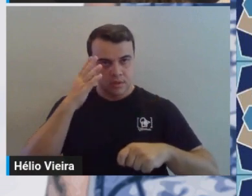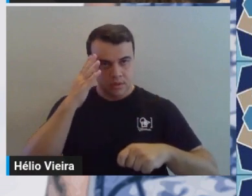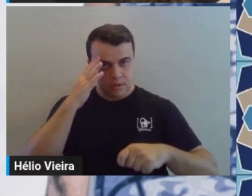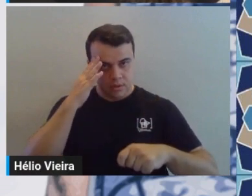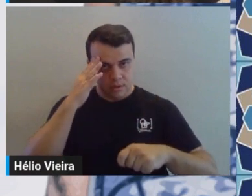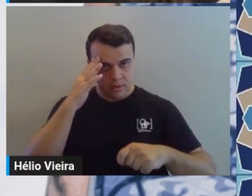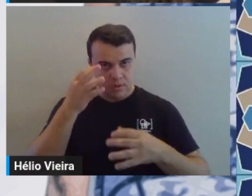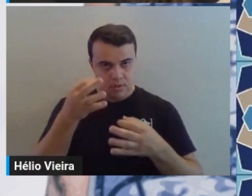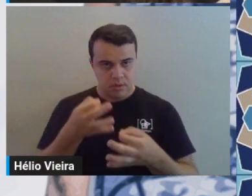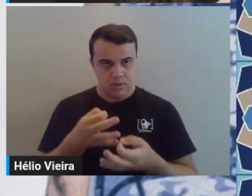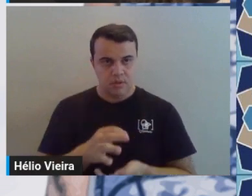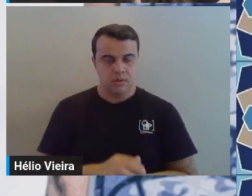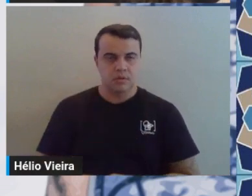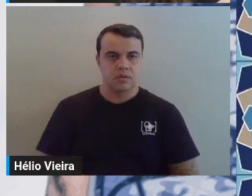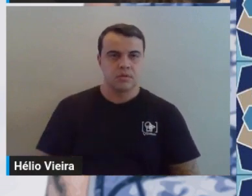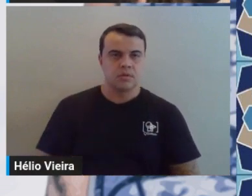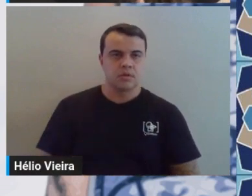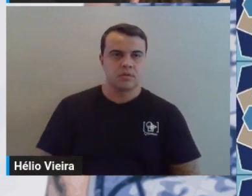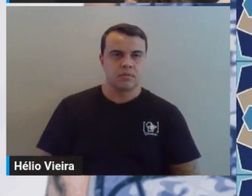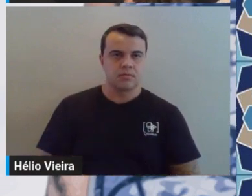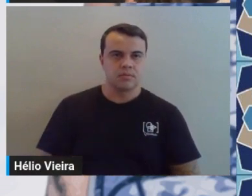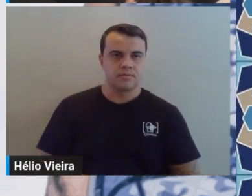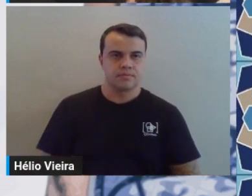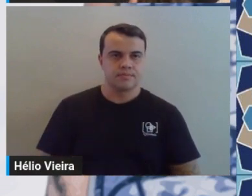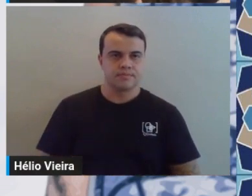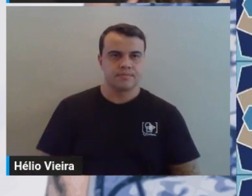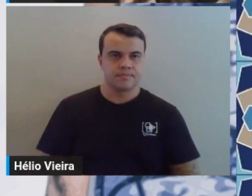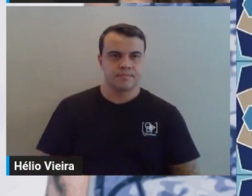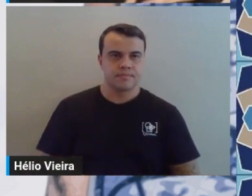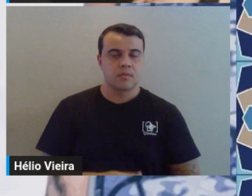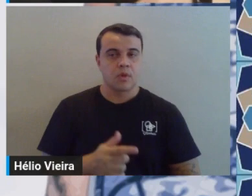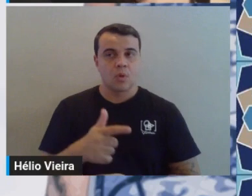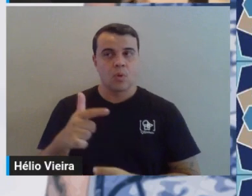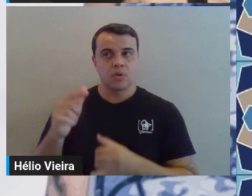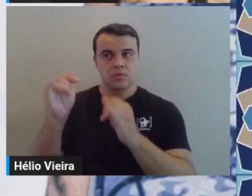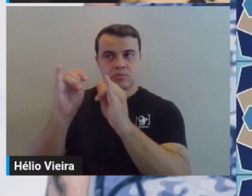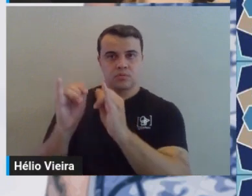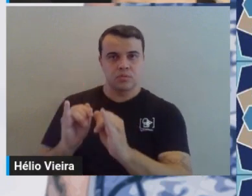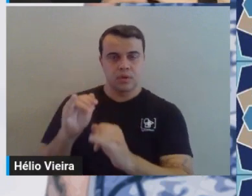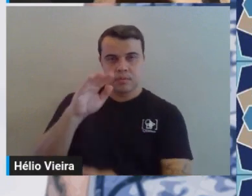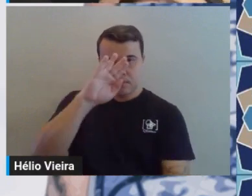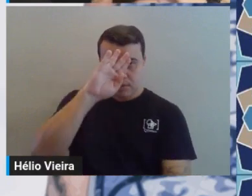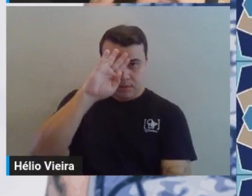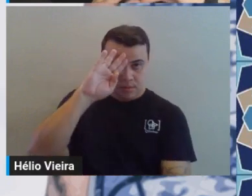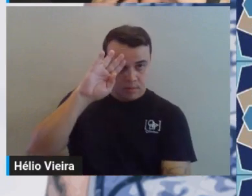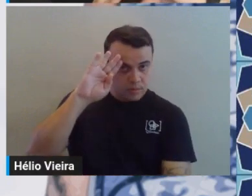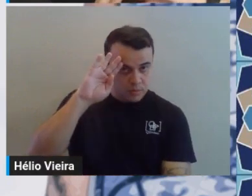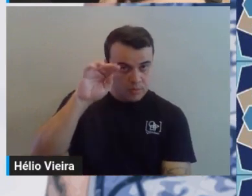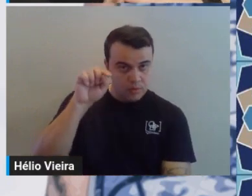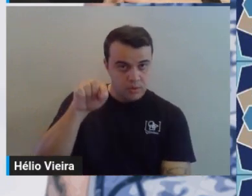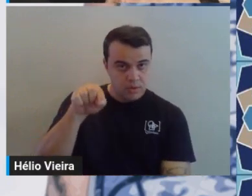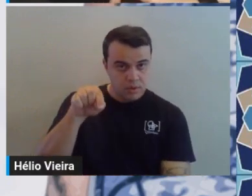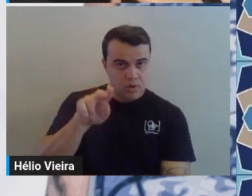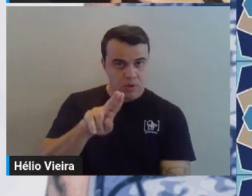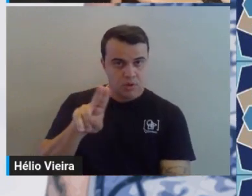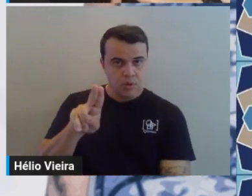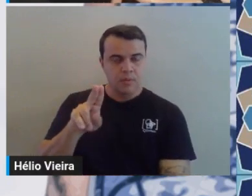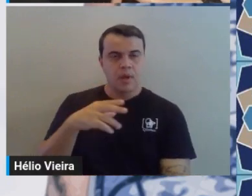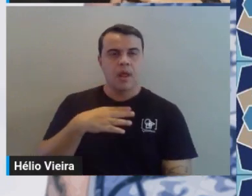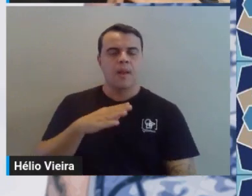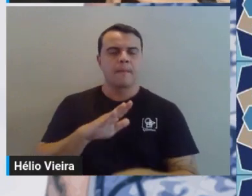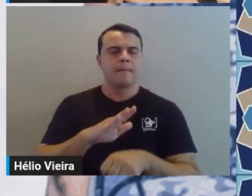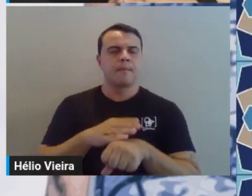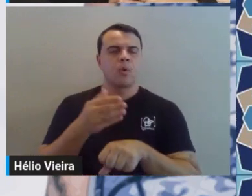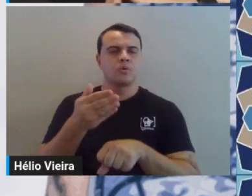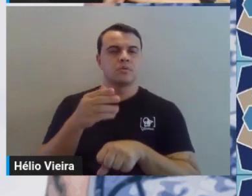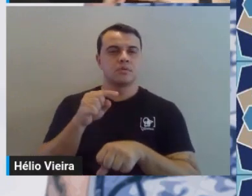escultura. A gente hoje tem outras esculturas, como a Pampulha, que é uma escultura também em bronze, do